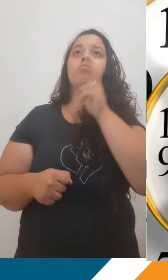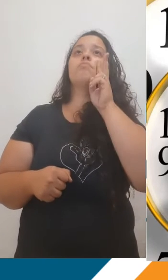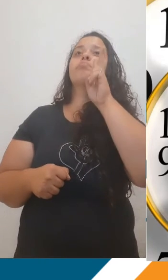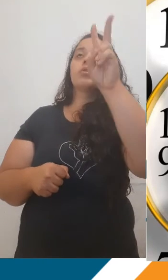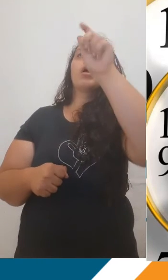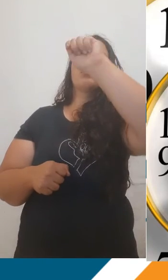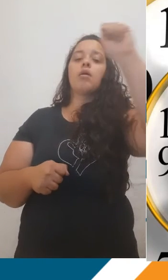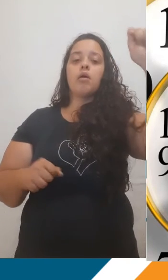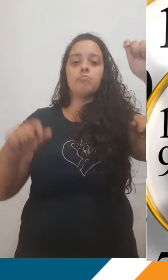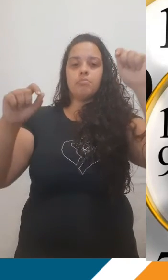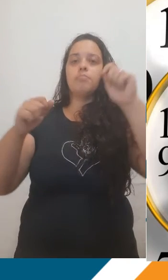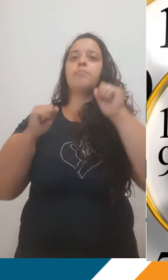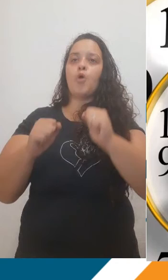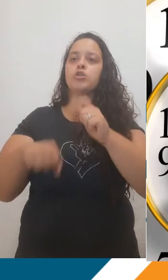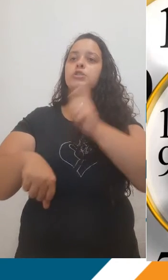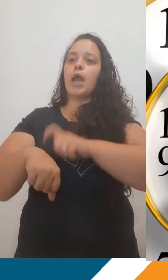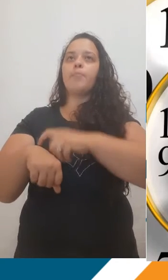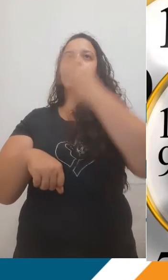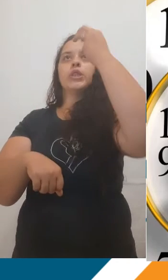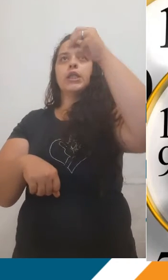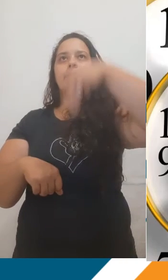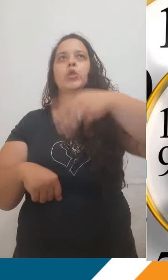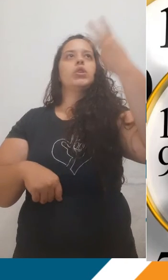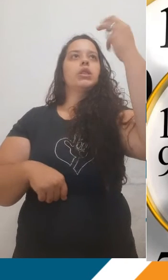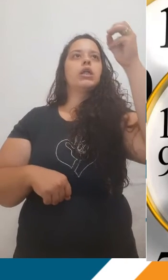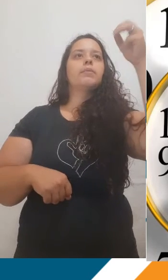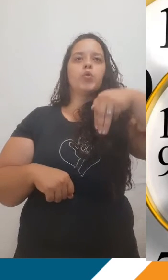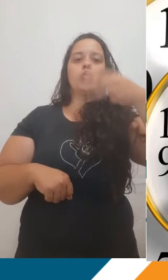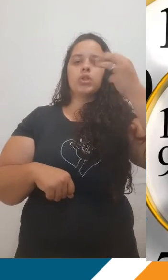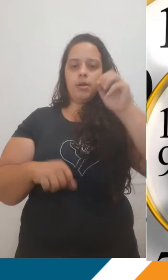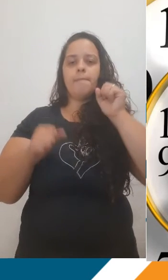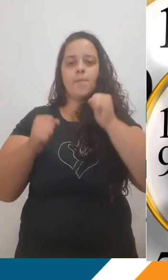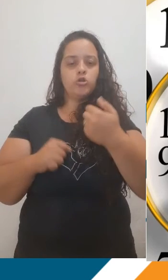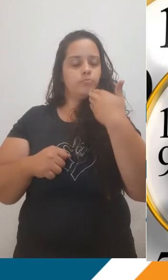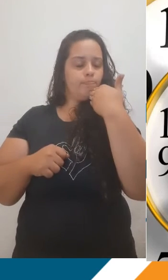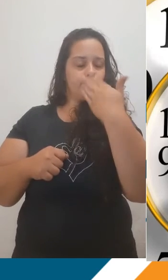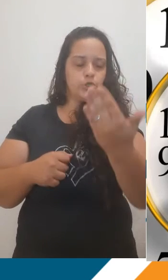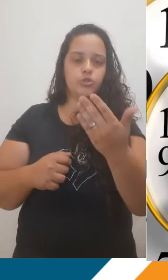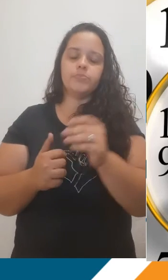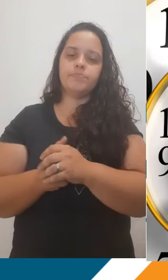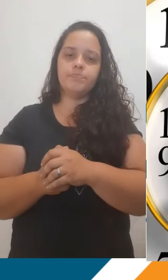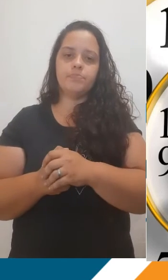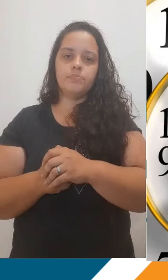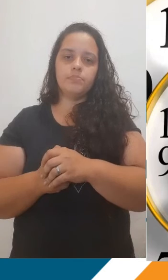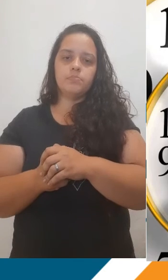no quadro um marcador de tempo de 30 em 30 minutos. Tá? Isso é muito importante e eles podem fazer isso.